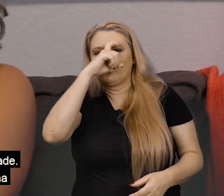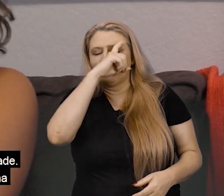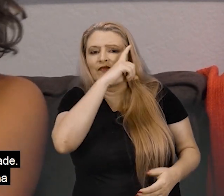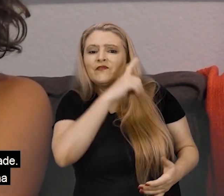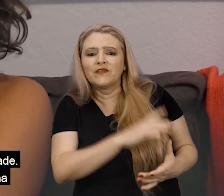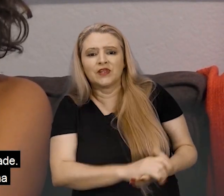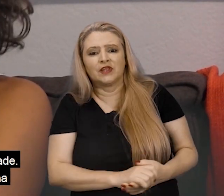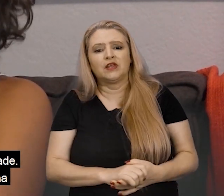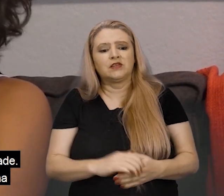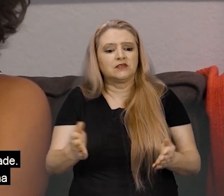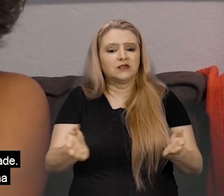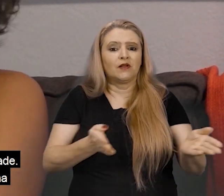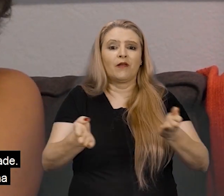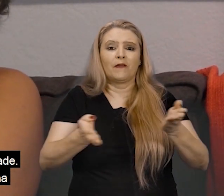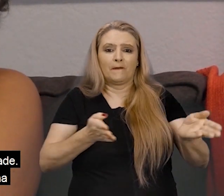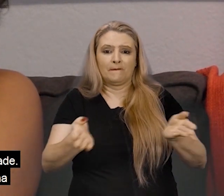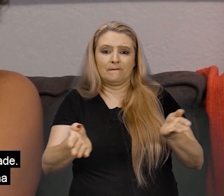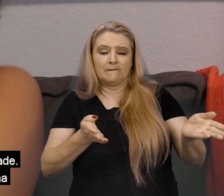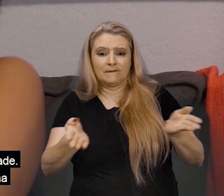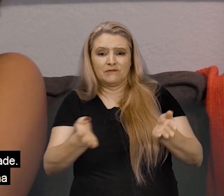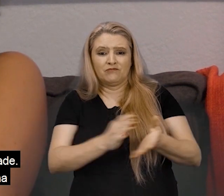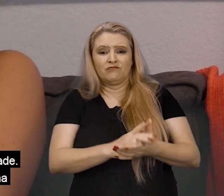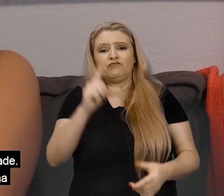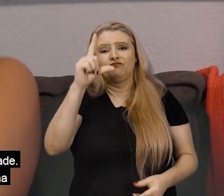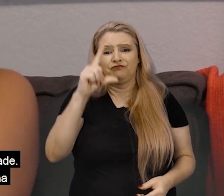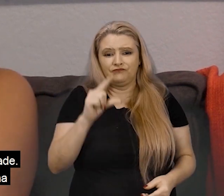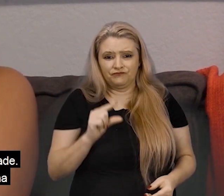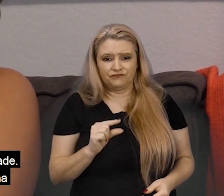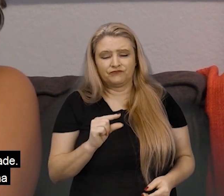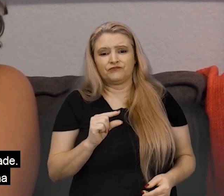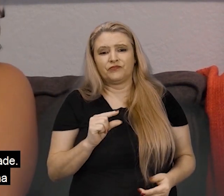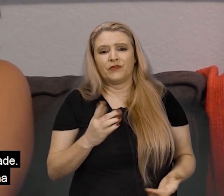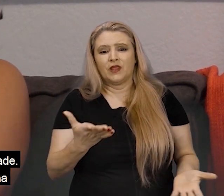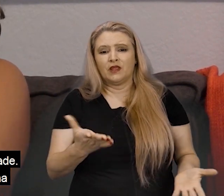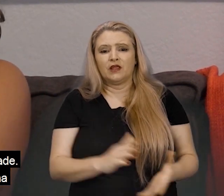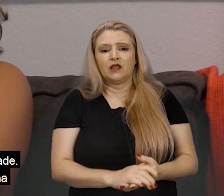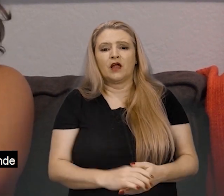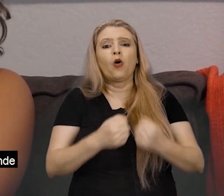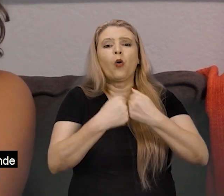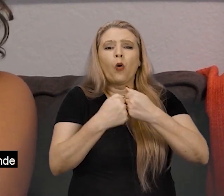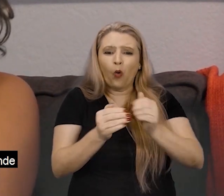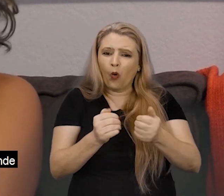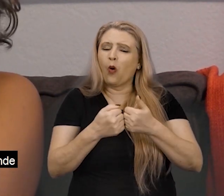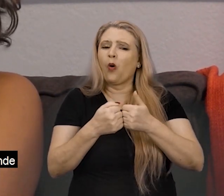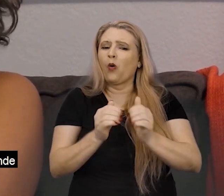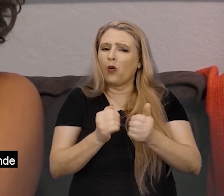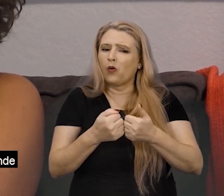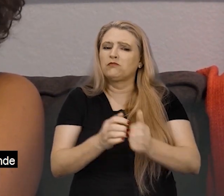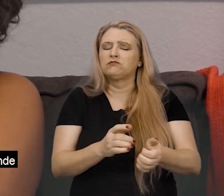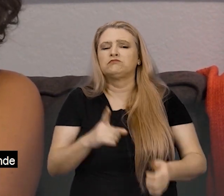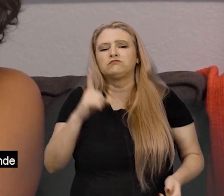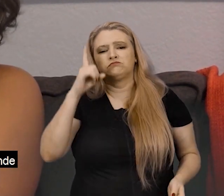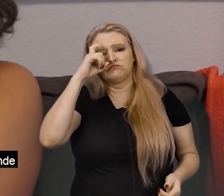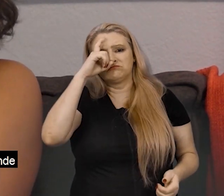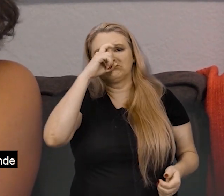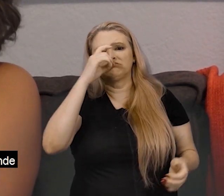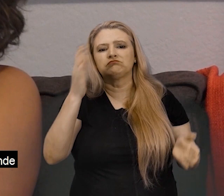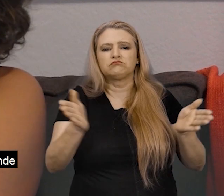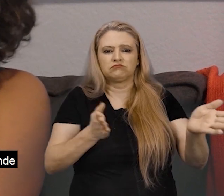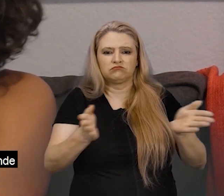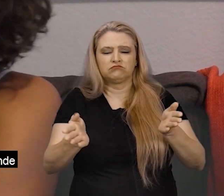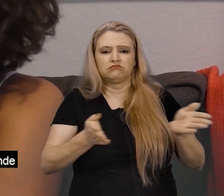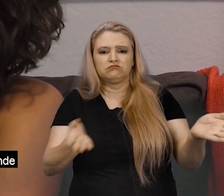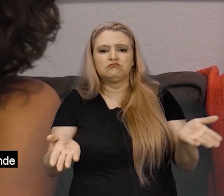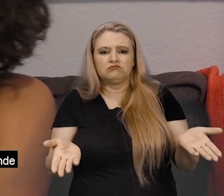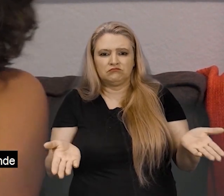um mínimo de acessibilidade, mas os ônibus são transportes inacessíveis na cidade do Rio de Janeiro hoje.